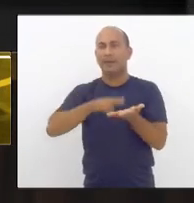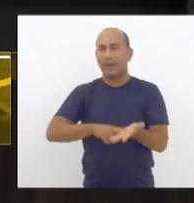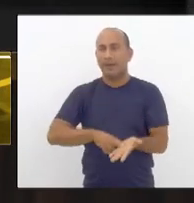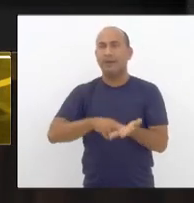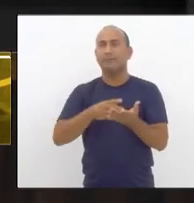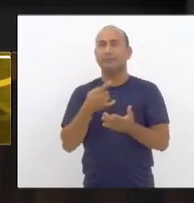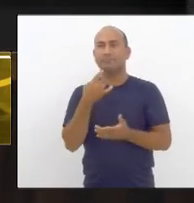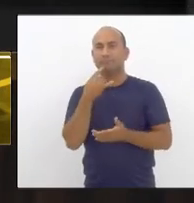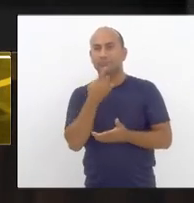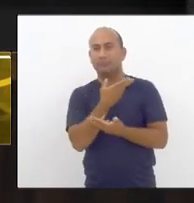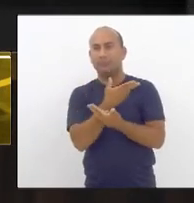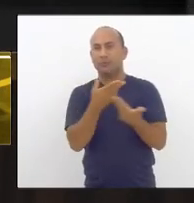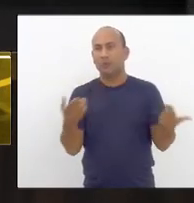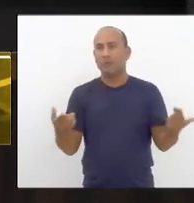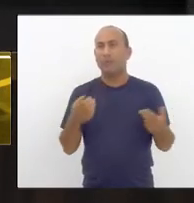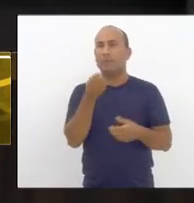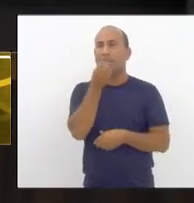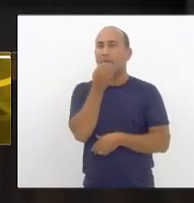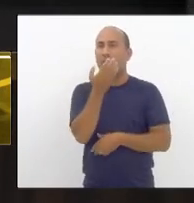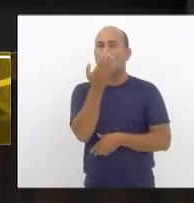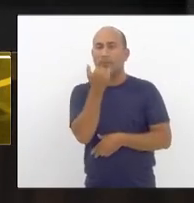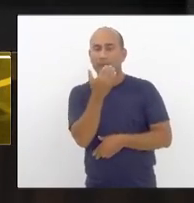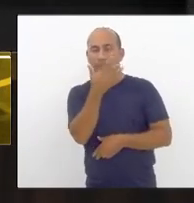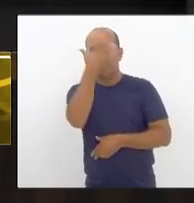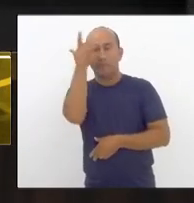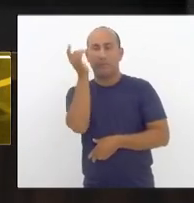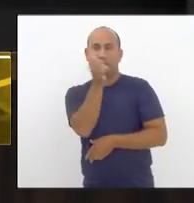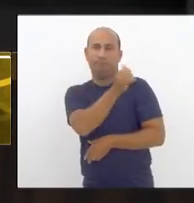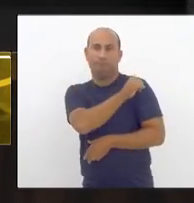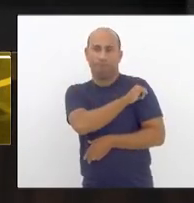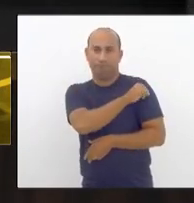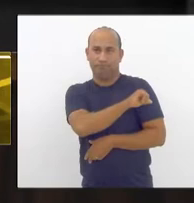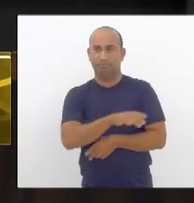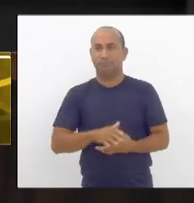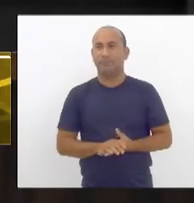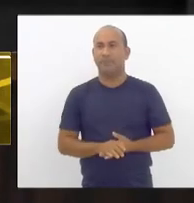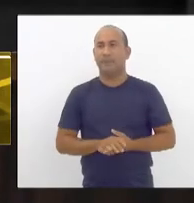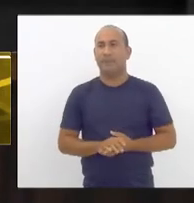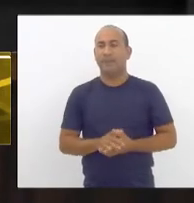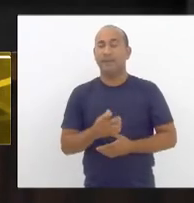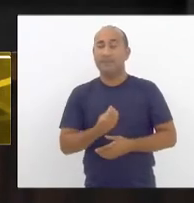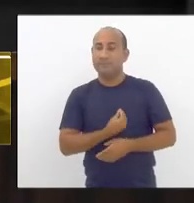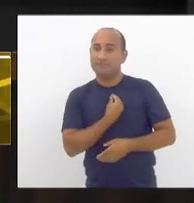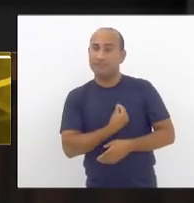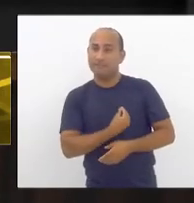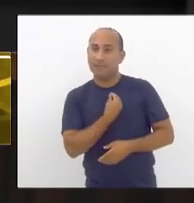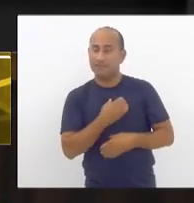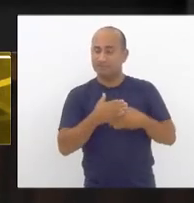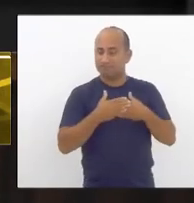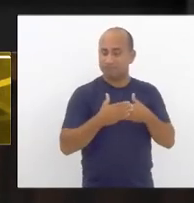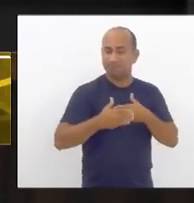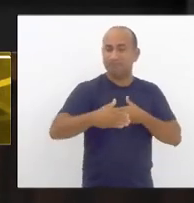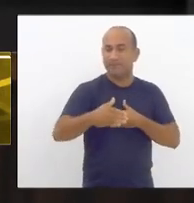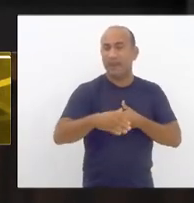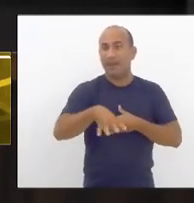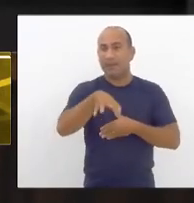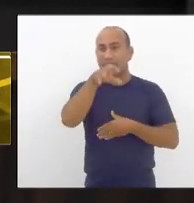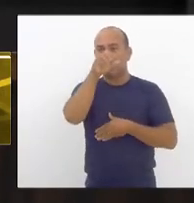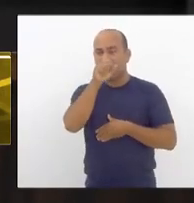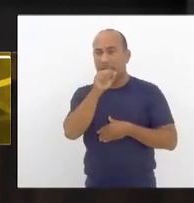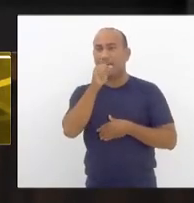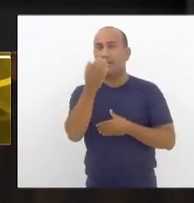autorais e boa comida para os cariocas desde então vive e respira gastronomia